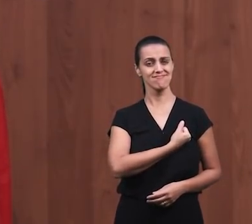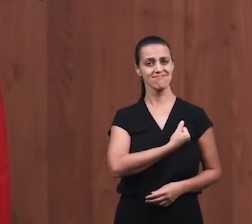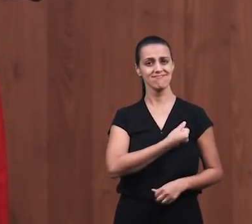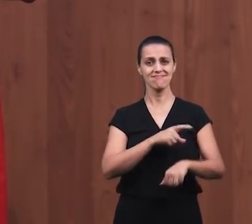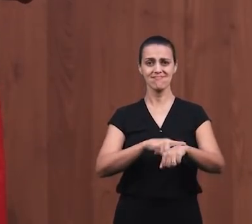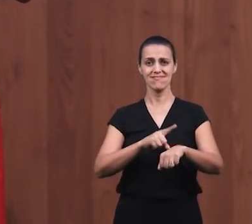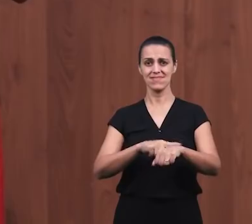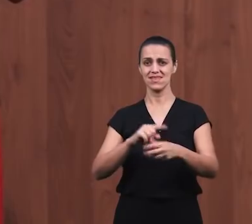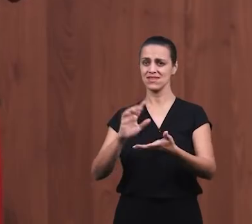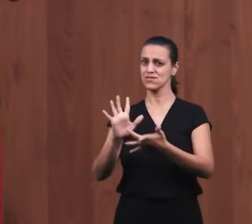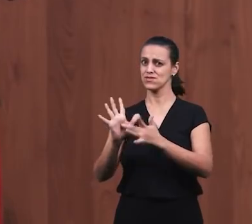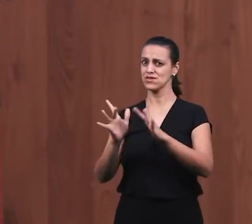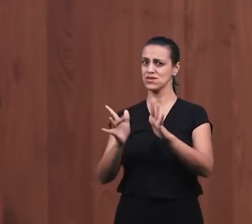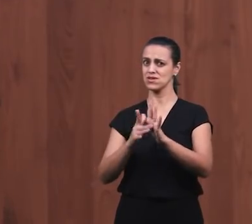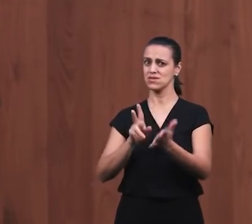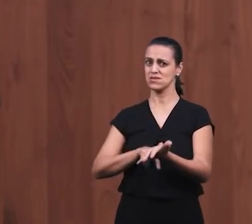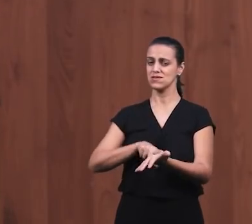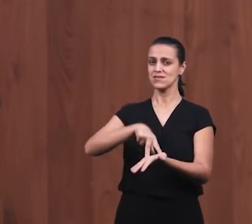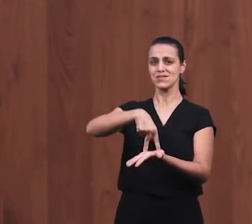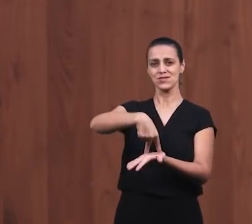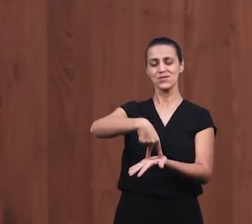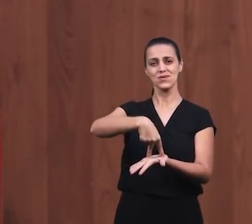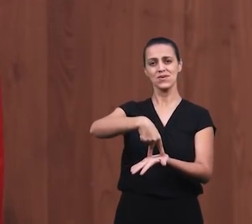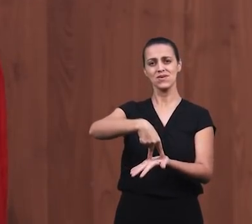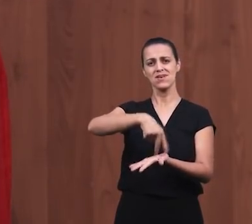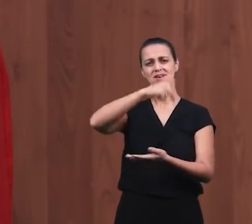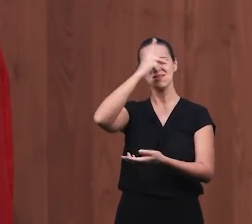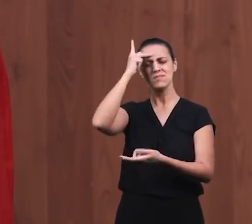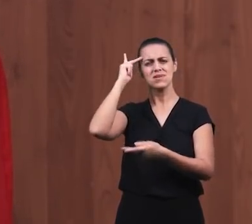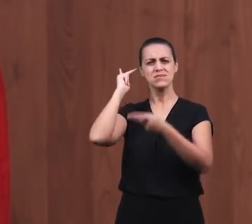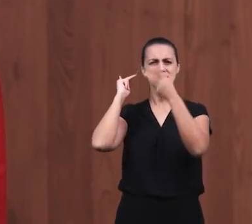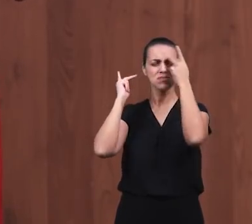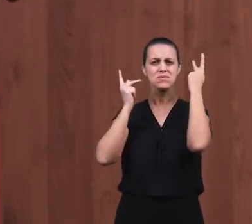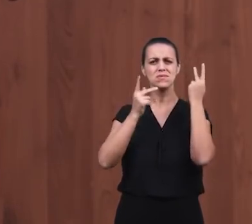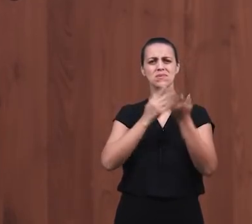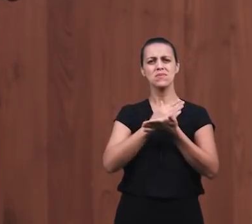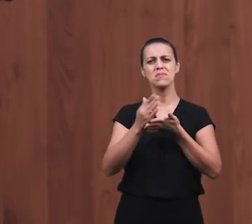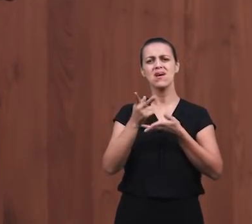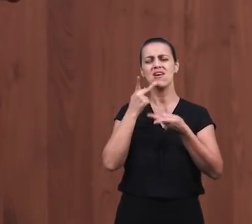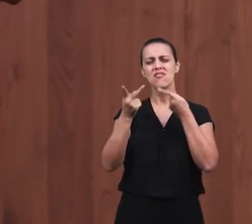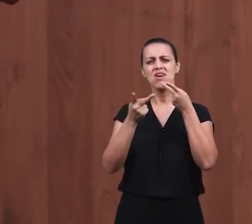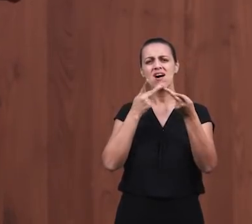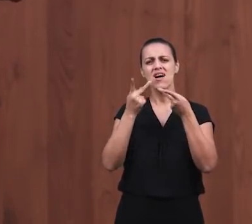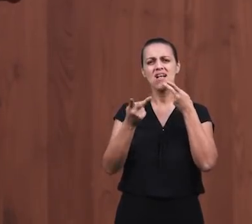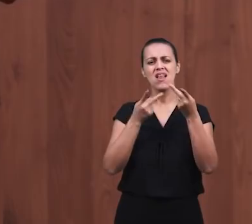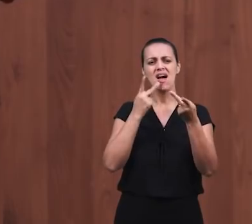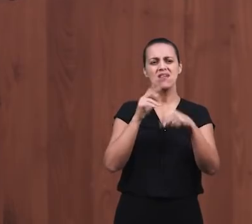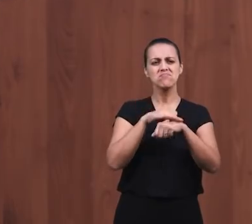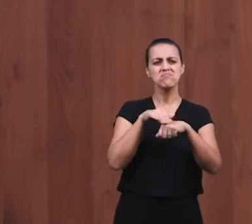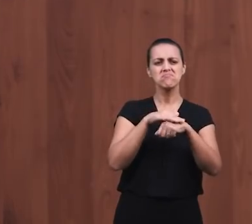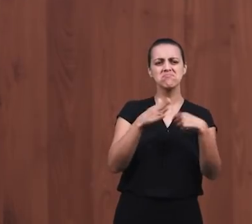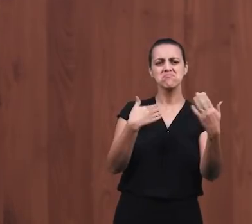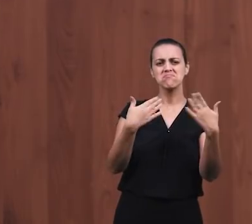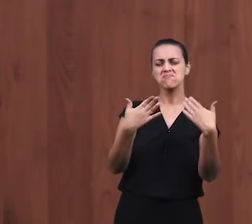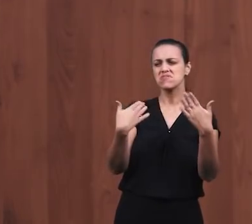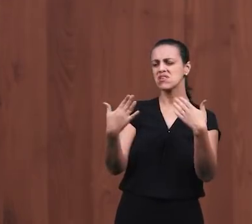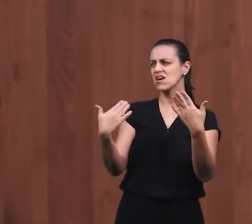ressuscitou, muitas pessoas começaram a falar de Jesus, aqueles discípulos que andavam com